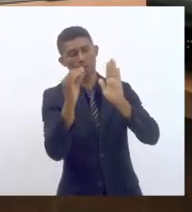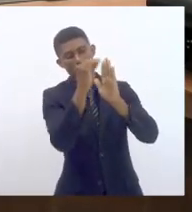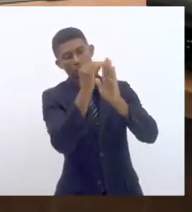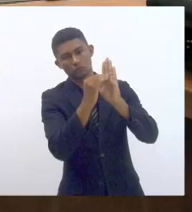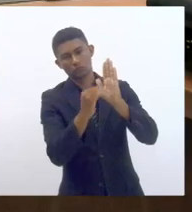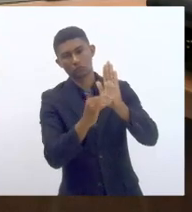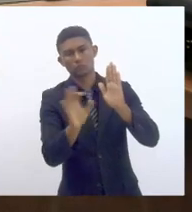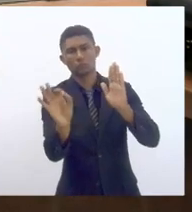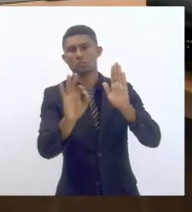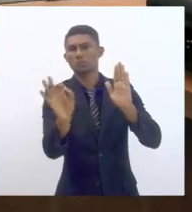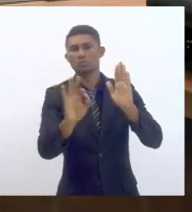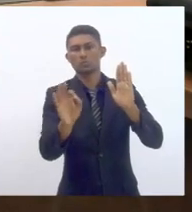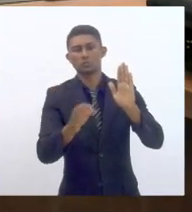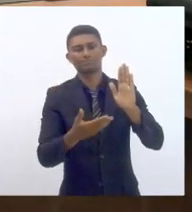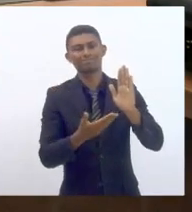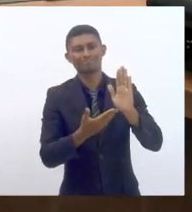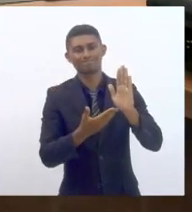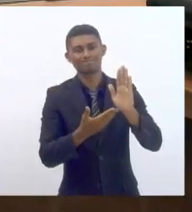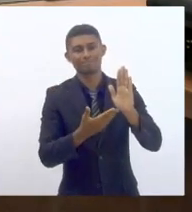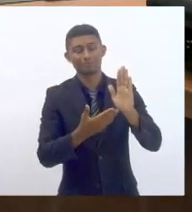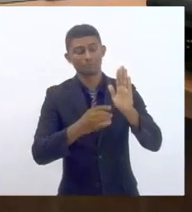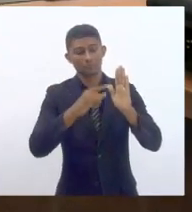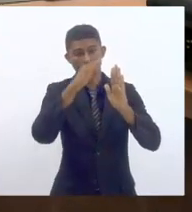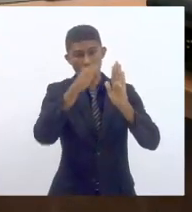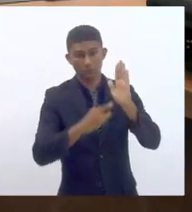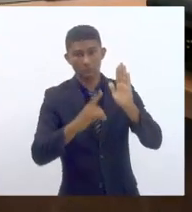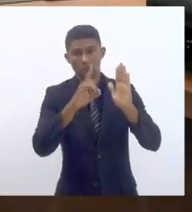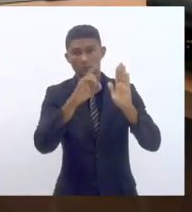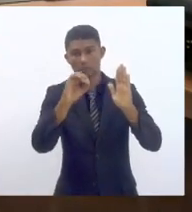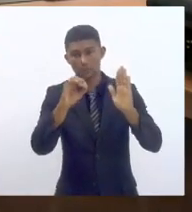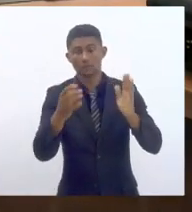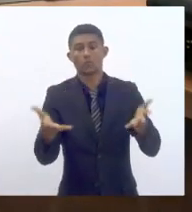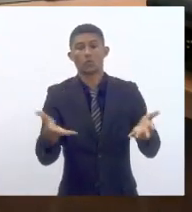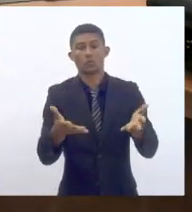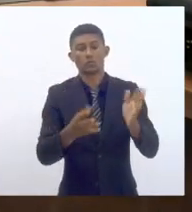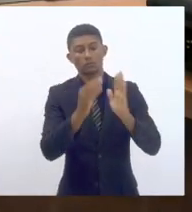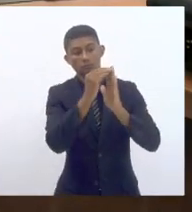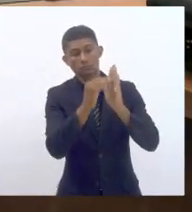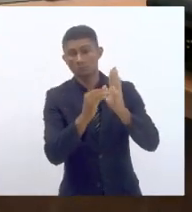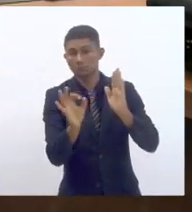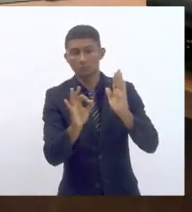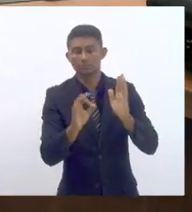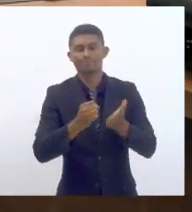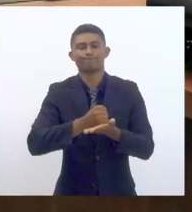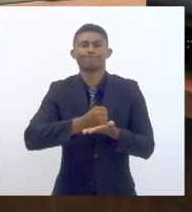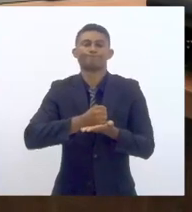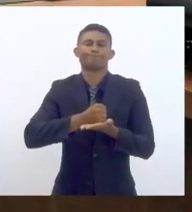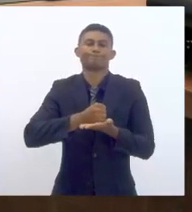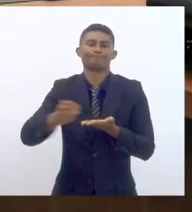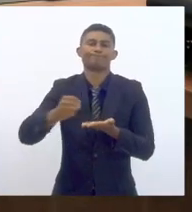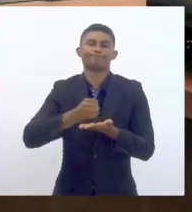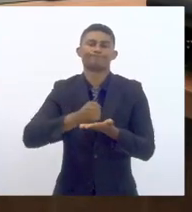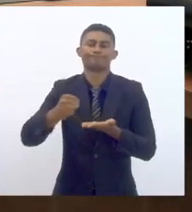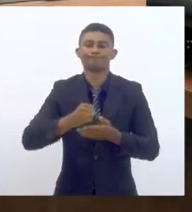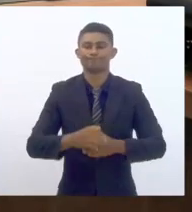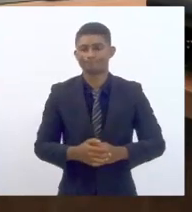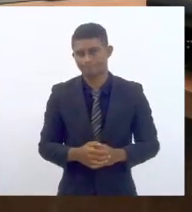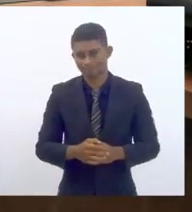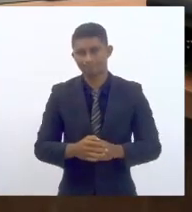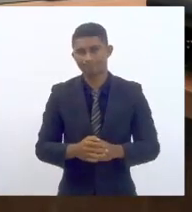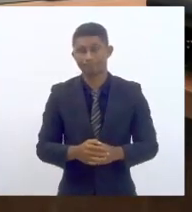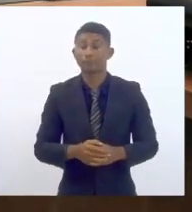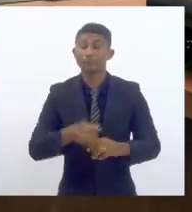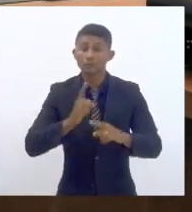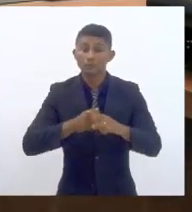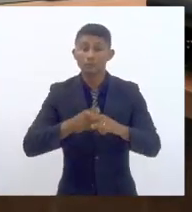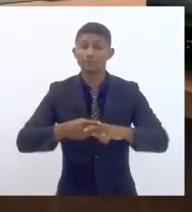edição especial no Diário Oficial de hoje, já era. Porque precisa